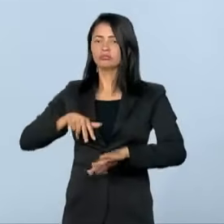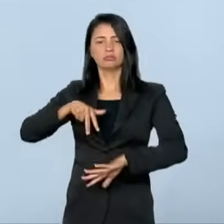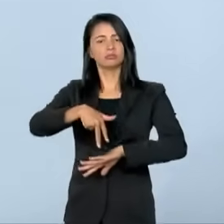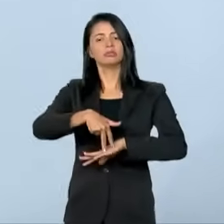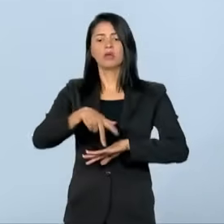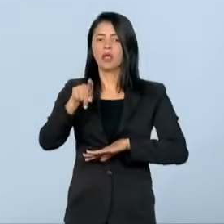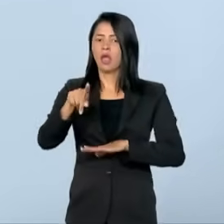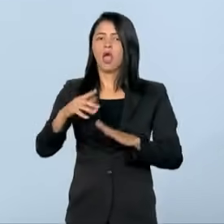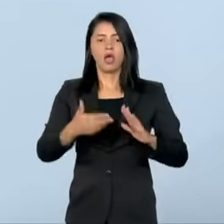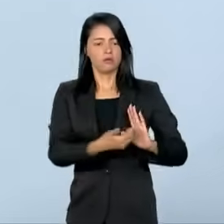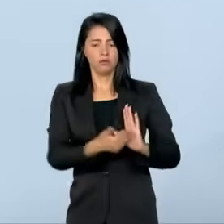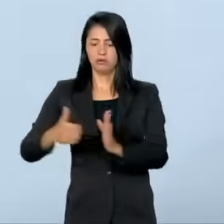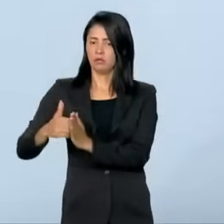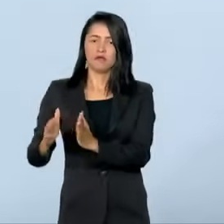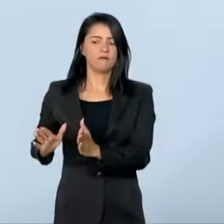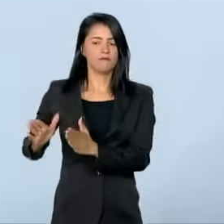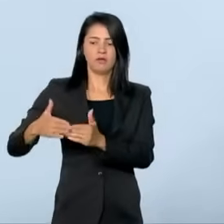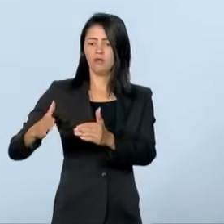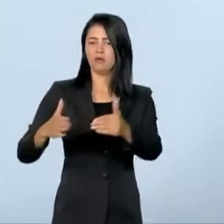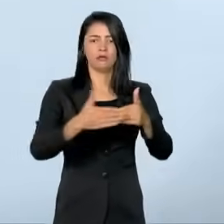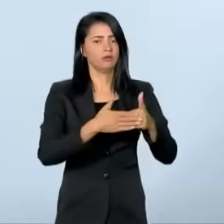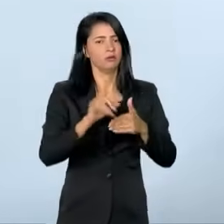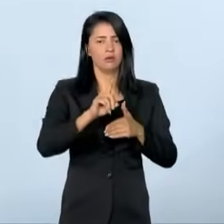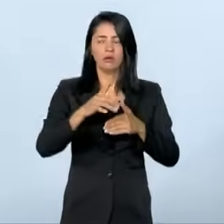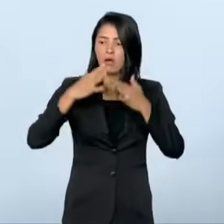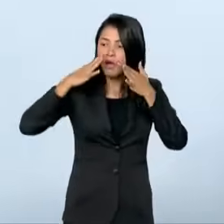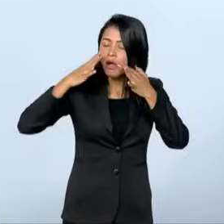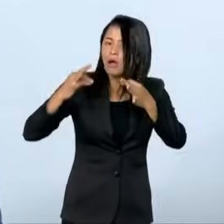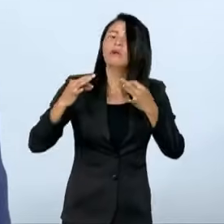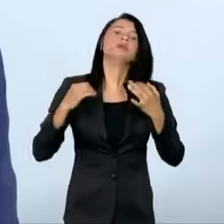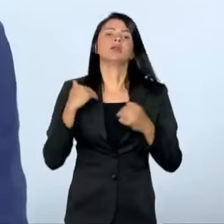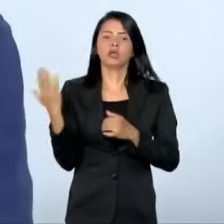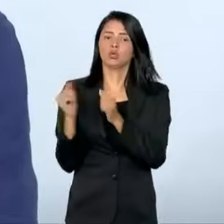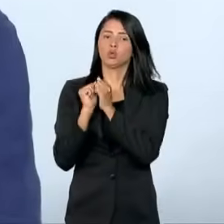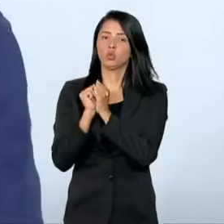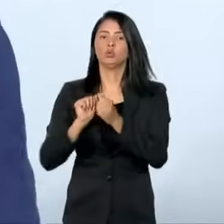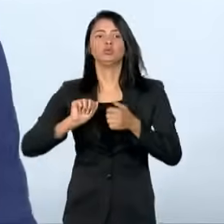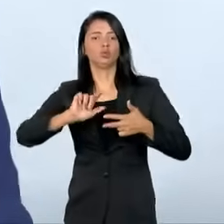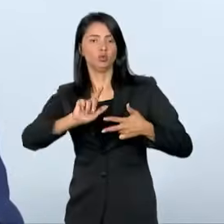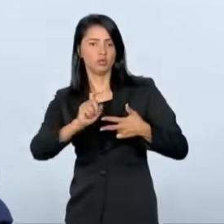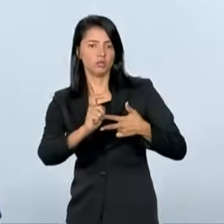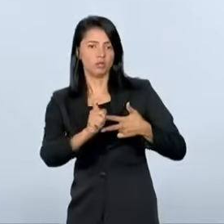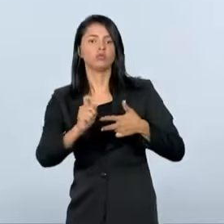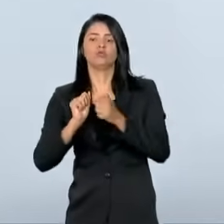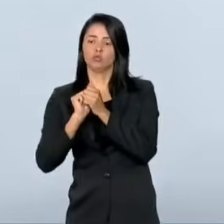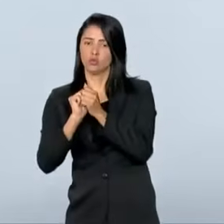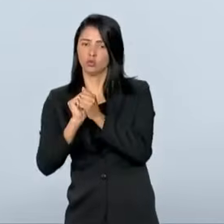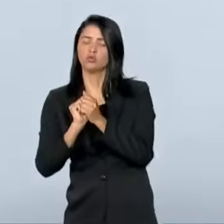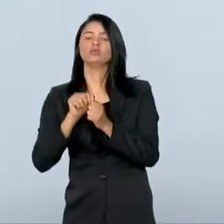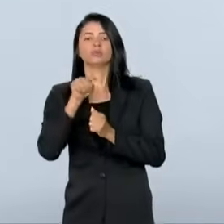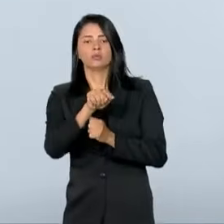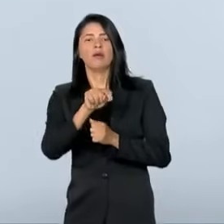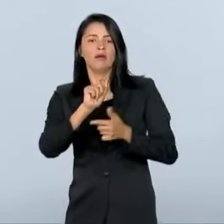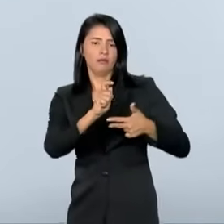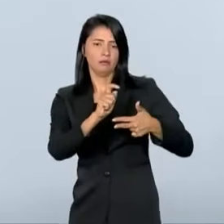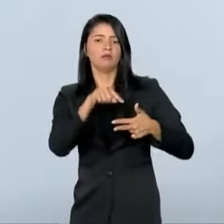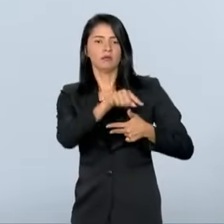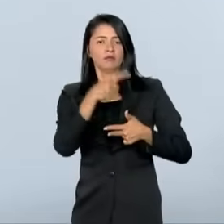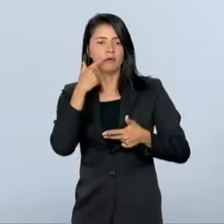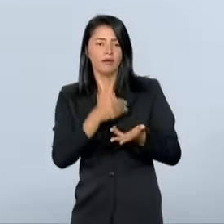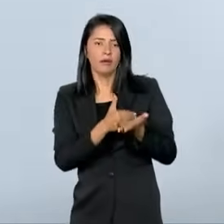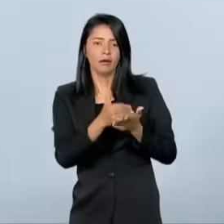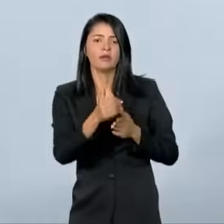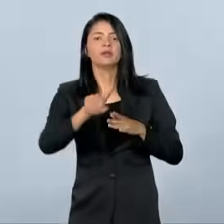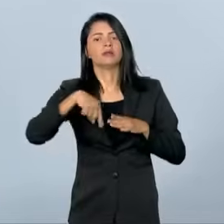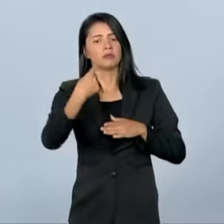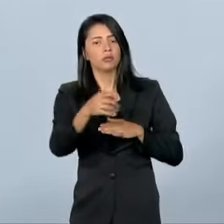se fecham, não fecham os olhos para esse momento, e estarão ao lado do Poder Executivo, que, no caso, é quem vai ter que demandar todas as iniciativas